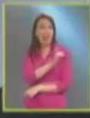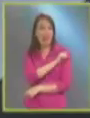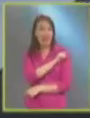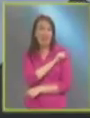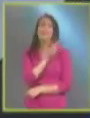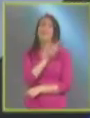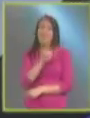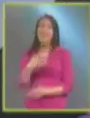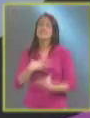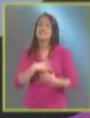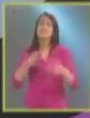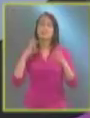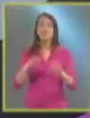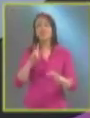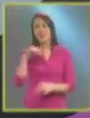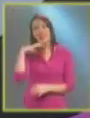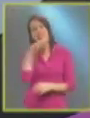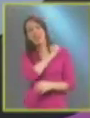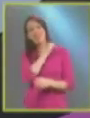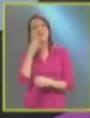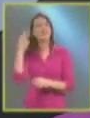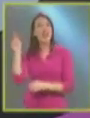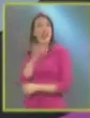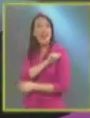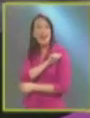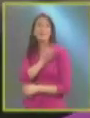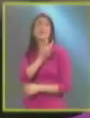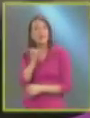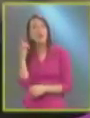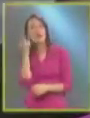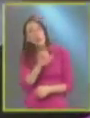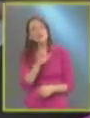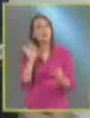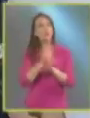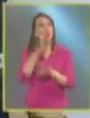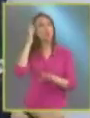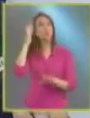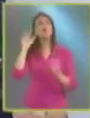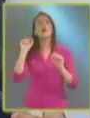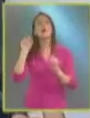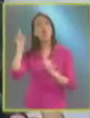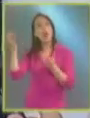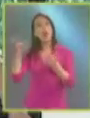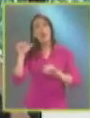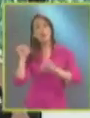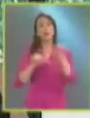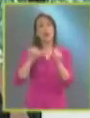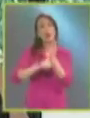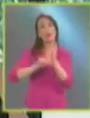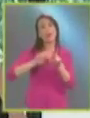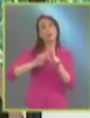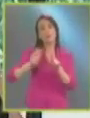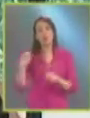alunas, não vai mesmo demorar muito para que elas consigam realizar um grande sonho. Trocar a minha identidade. A